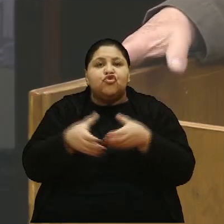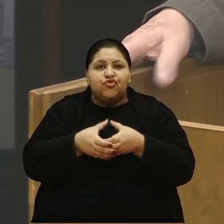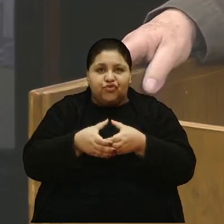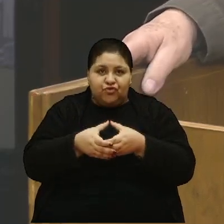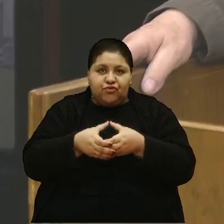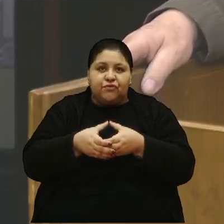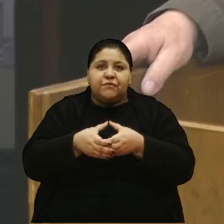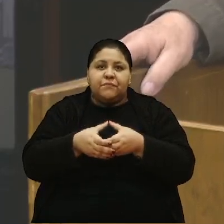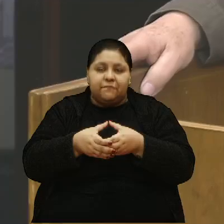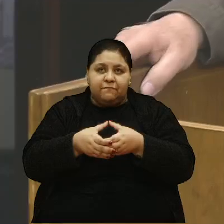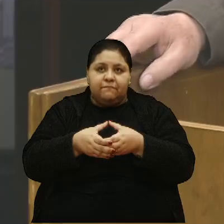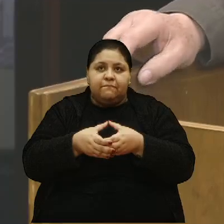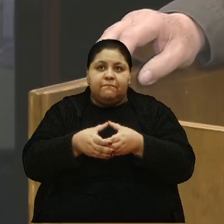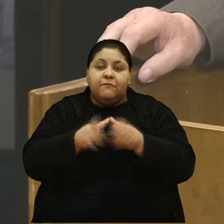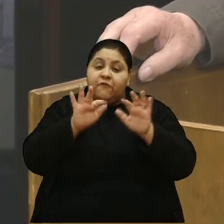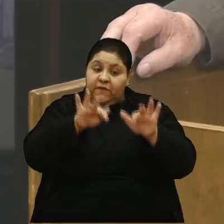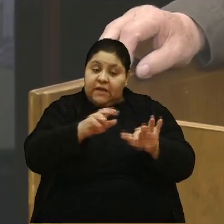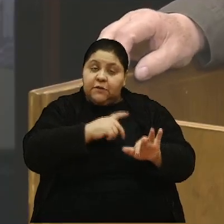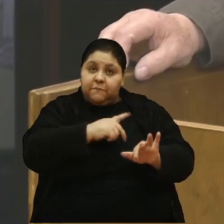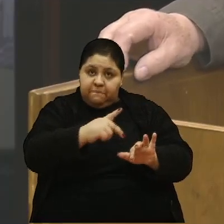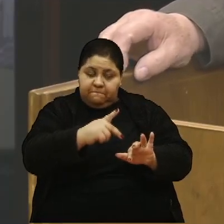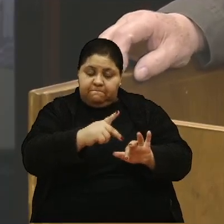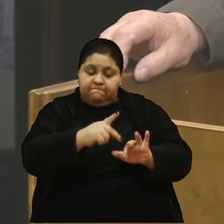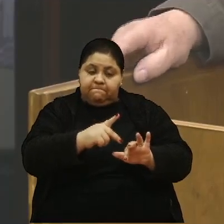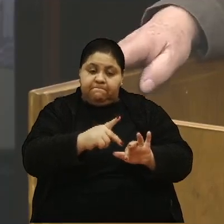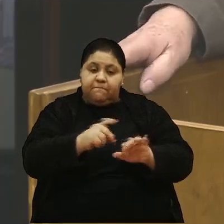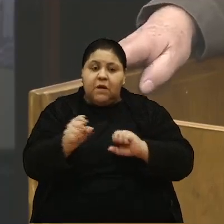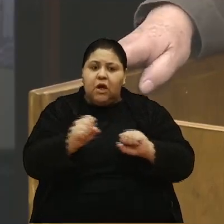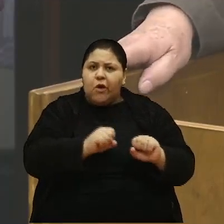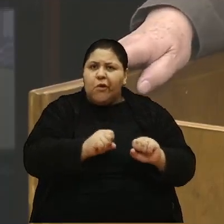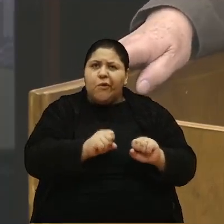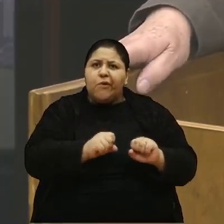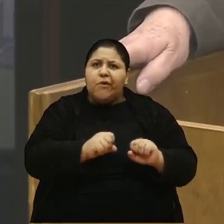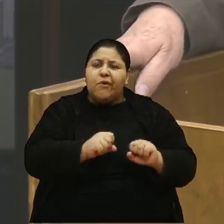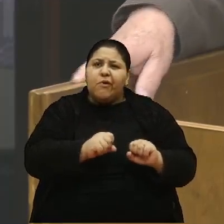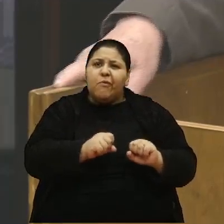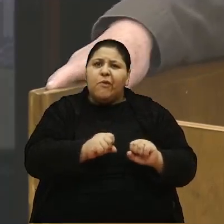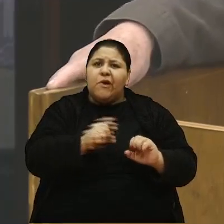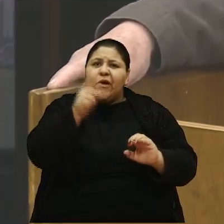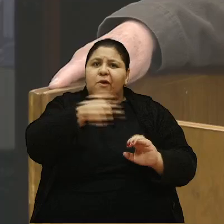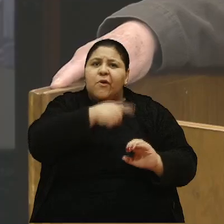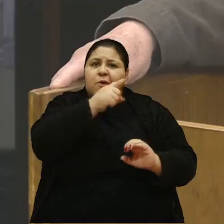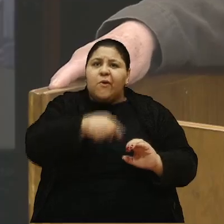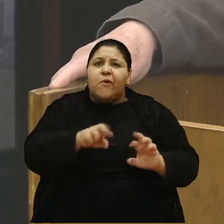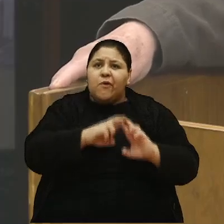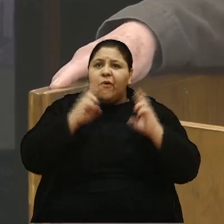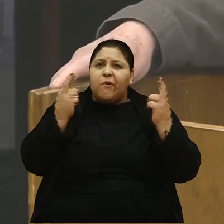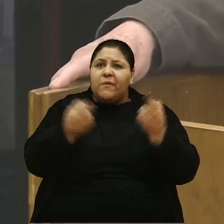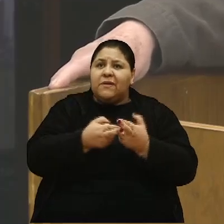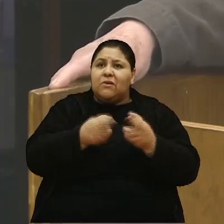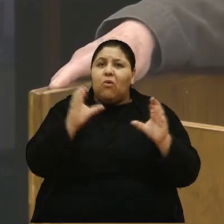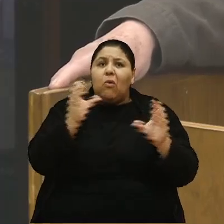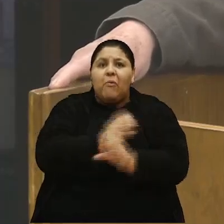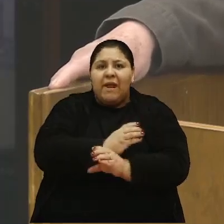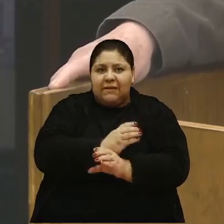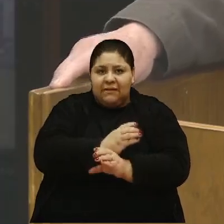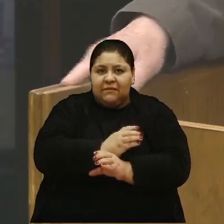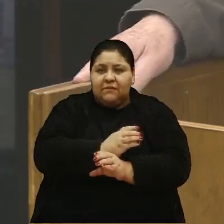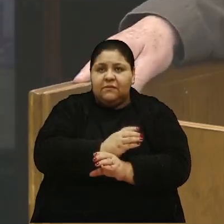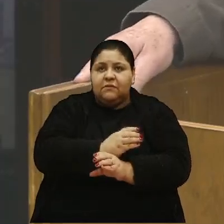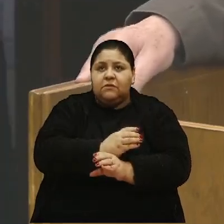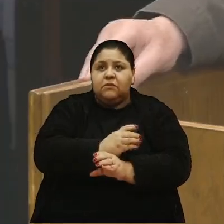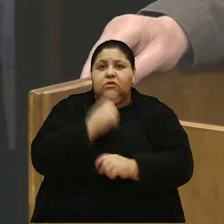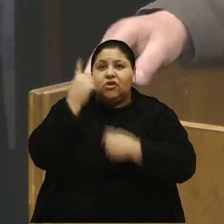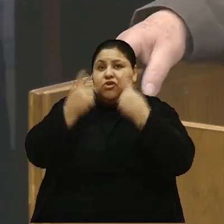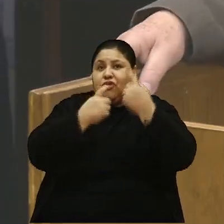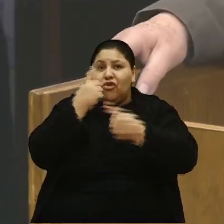E aí, concluo, senhor presidente, podem até suspender uma sessão inteira. Não estou